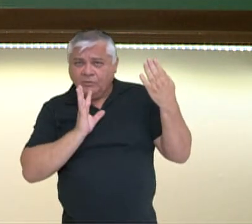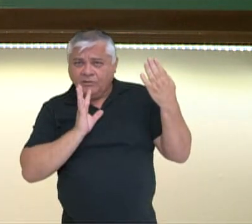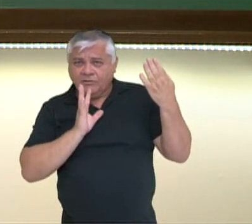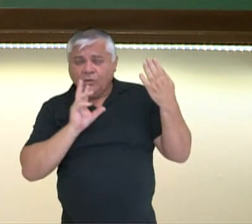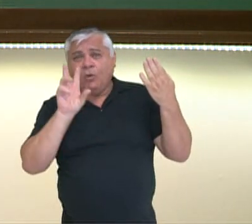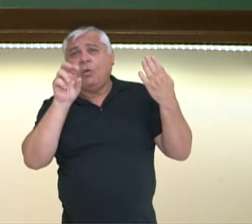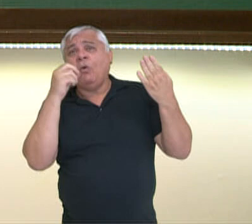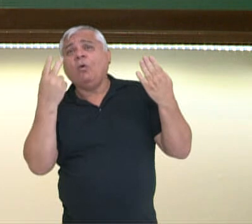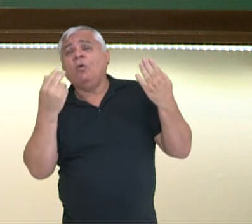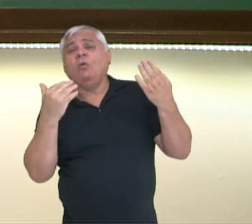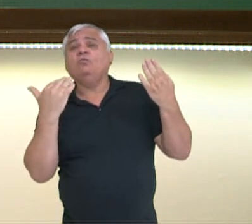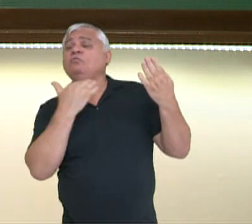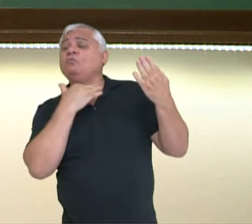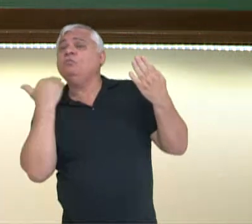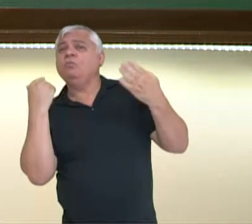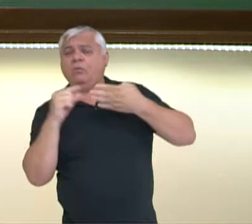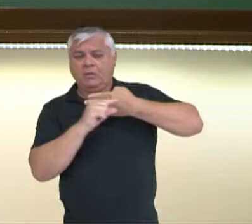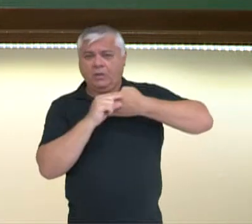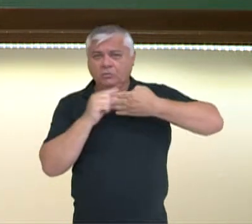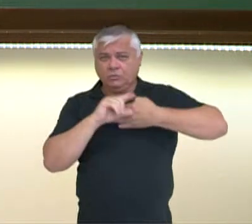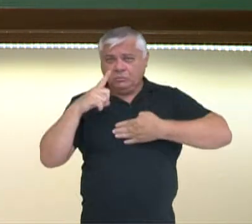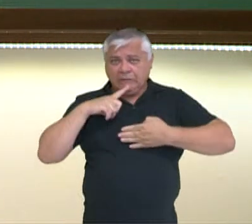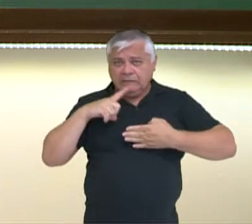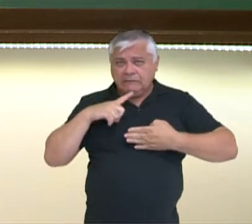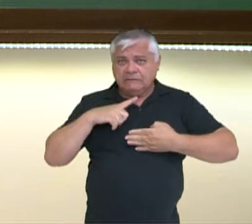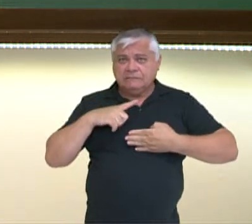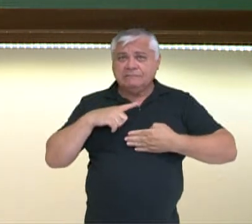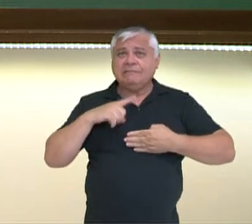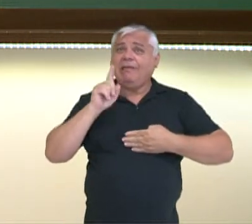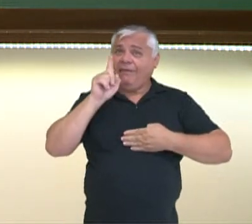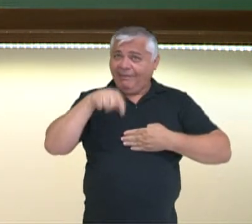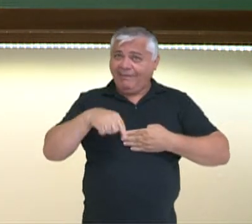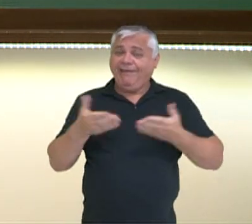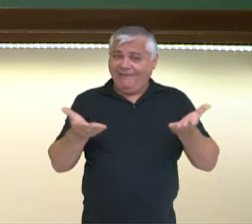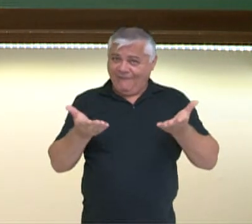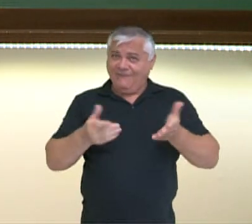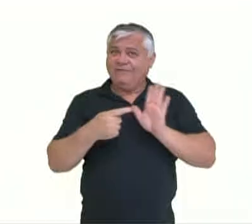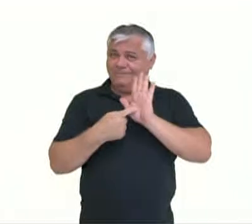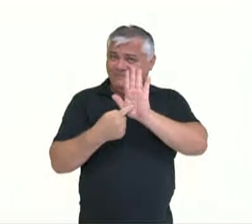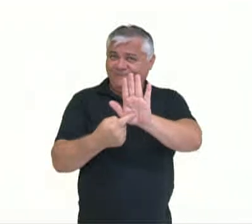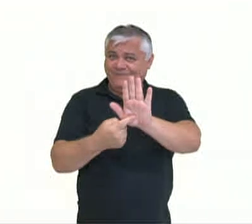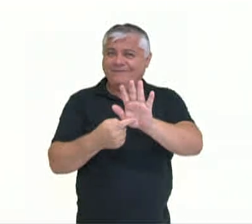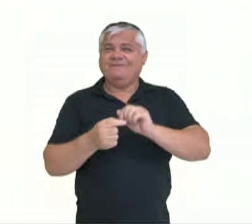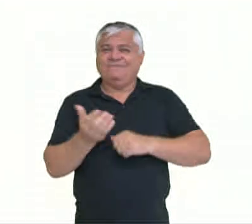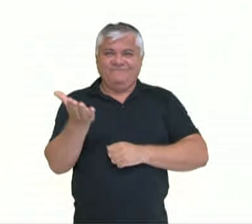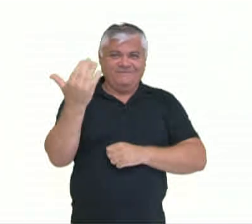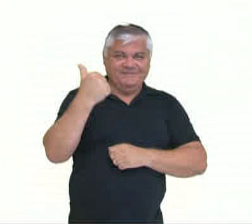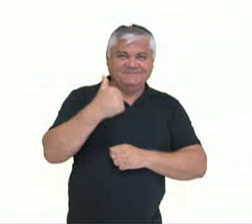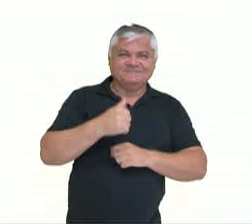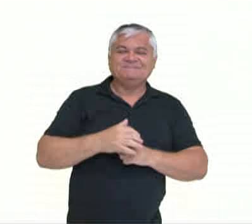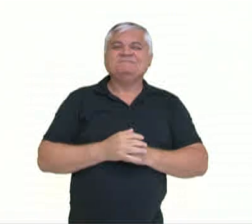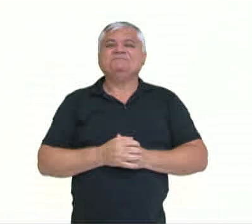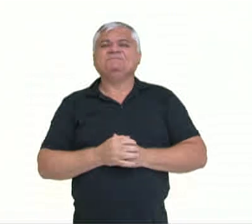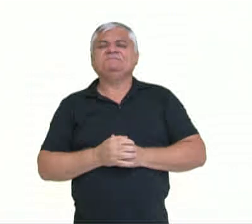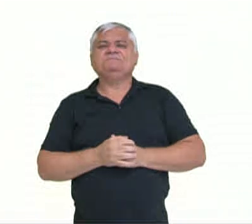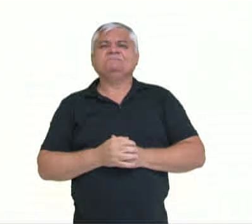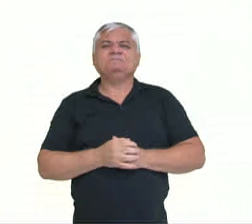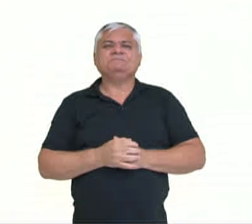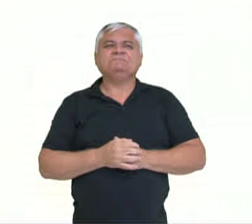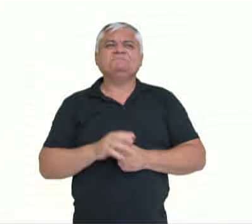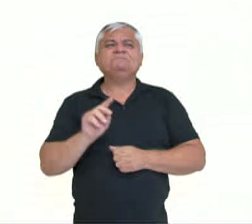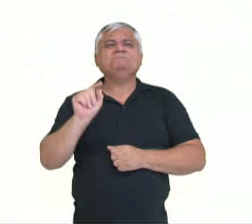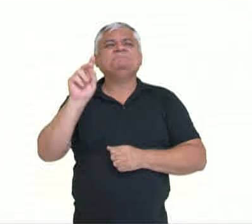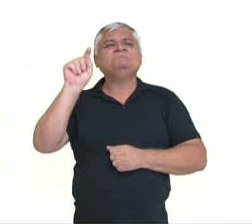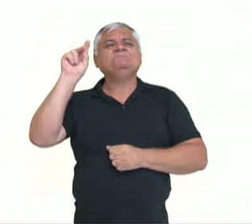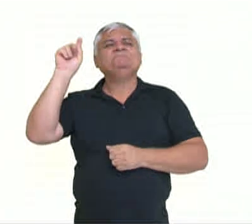é, nesse romance a gente tem isso. Bora lá ver? Há algum tempo hesitei se deveria